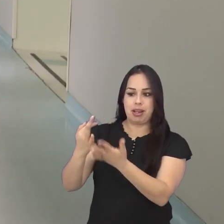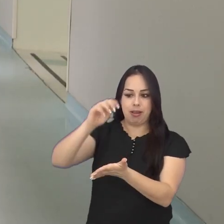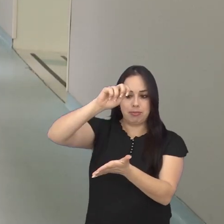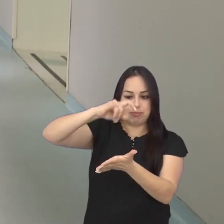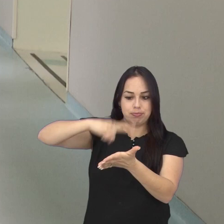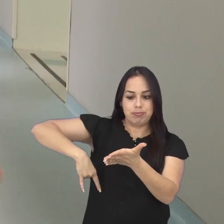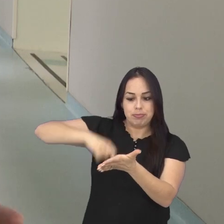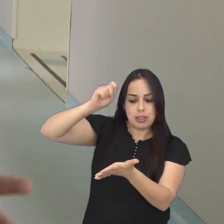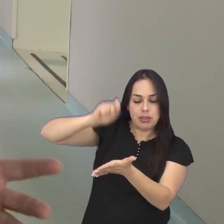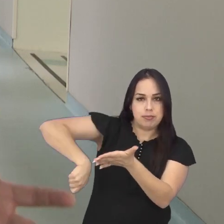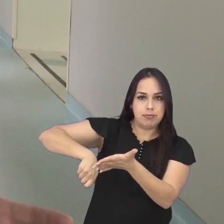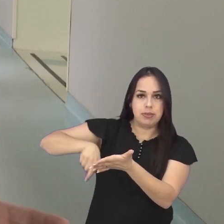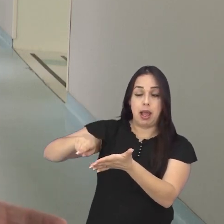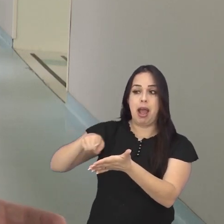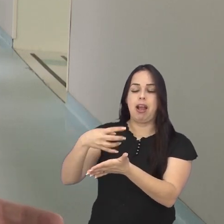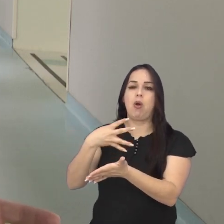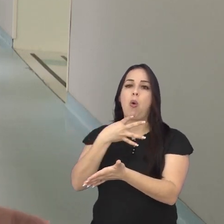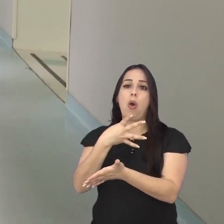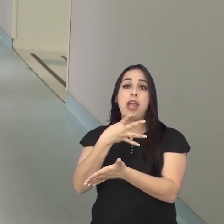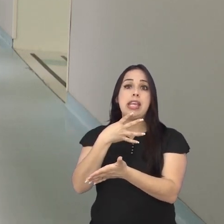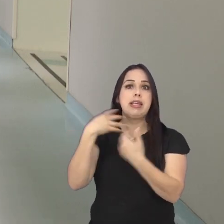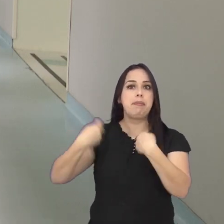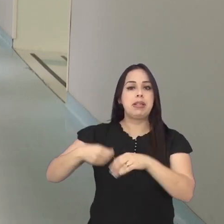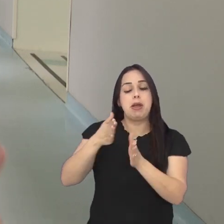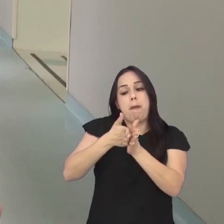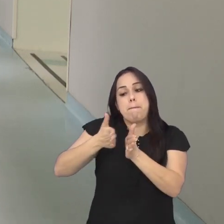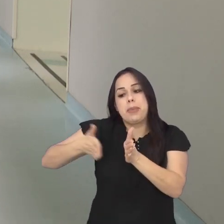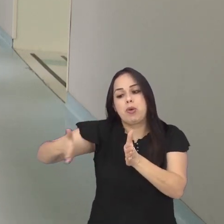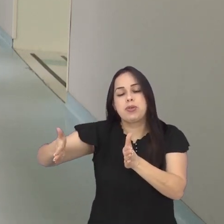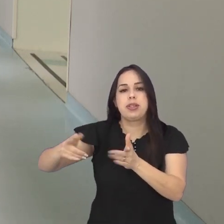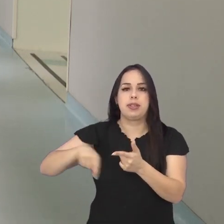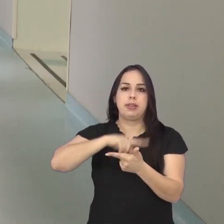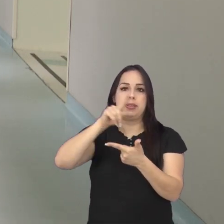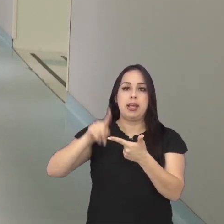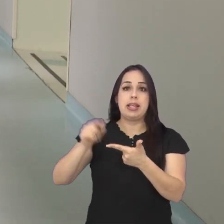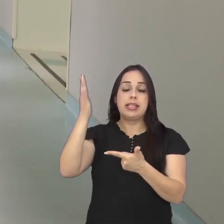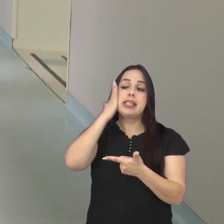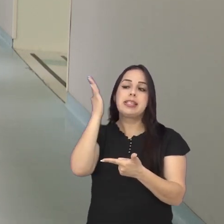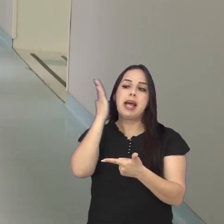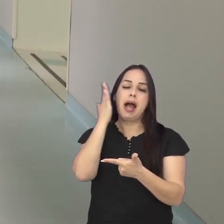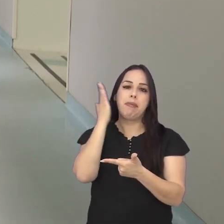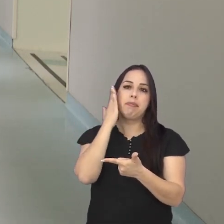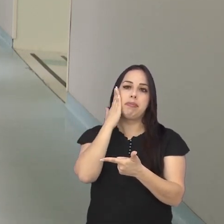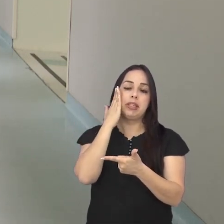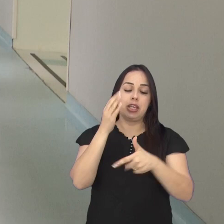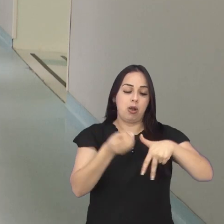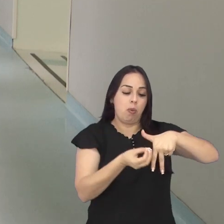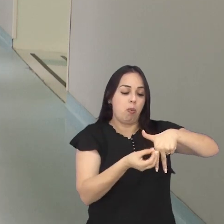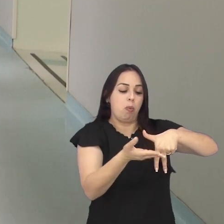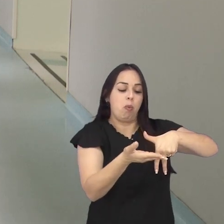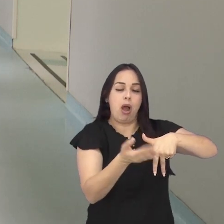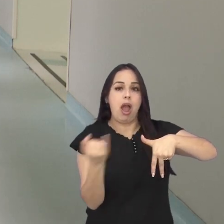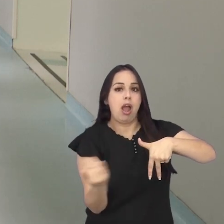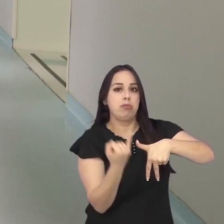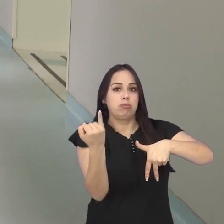familiar é muito importante que as famílias conheçam esse processo saibam da importância da doação de